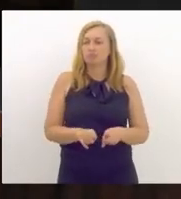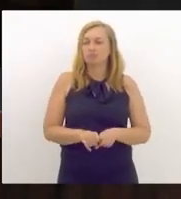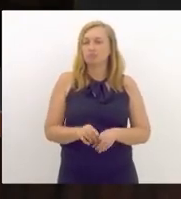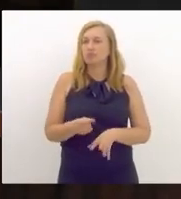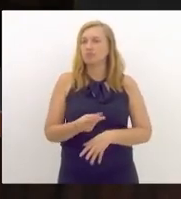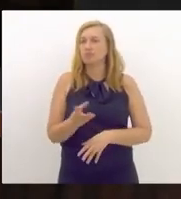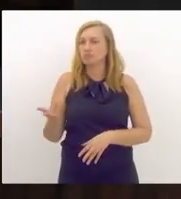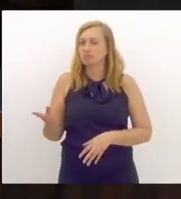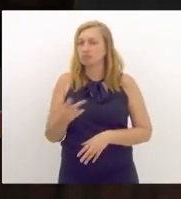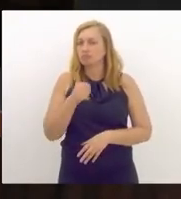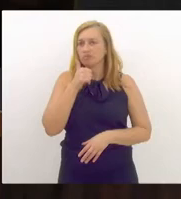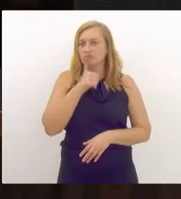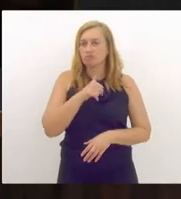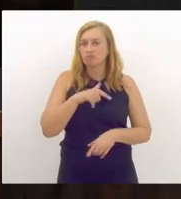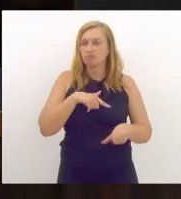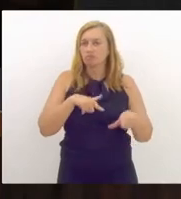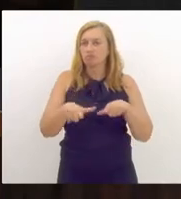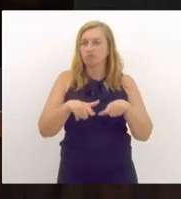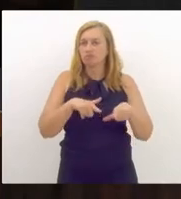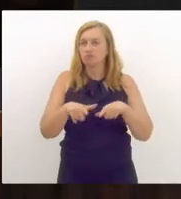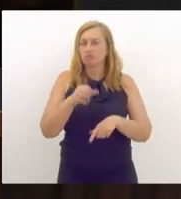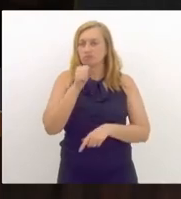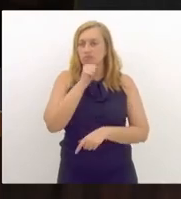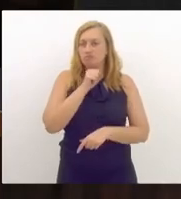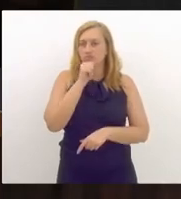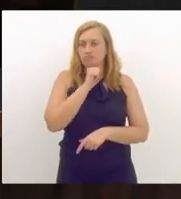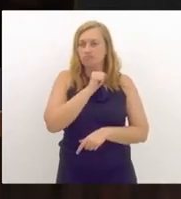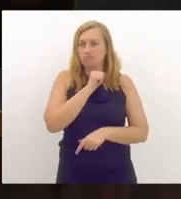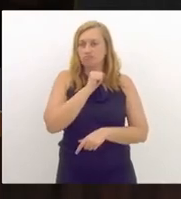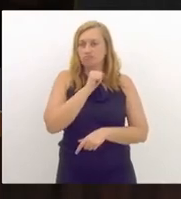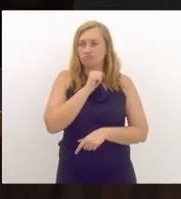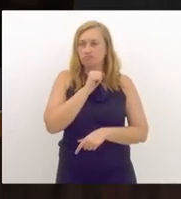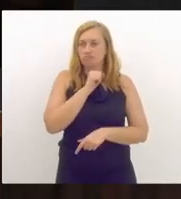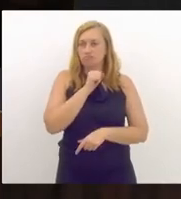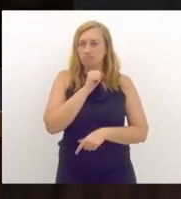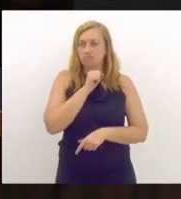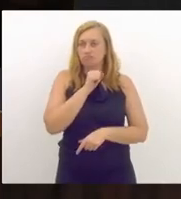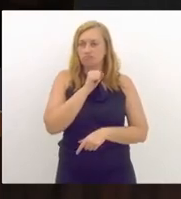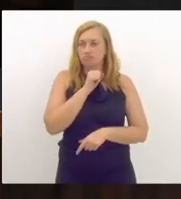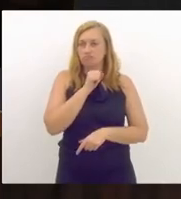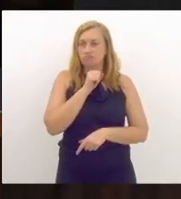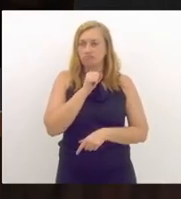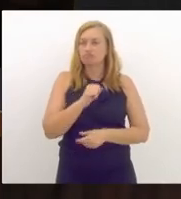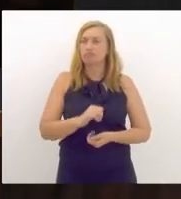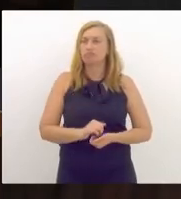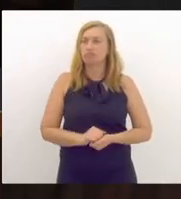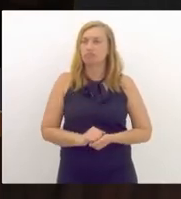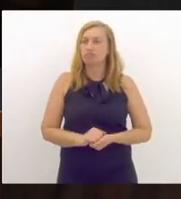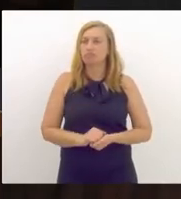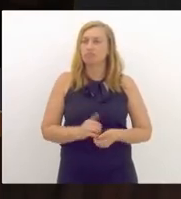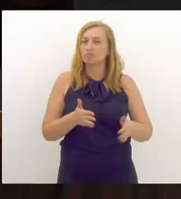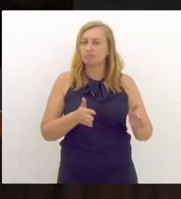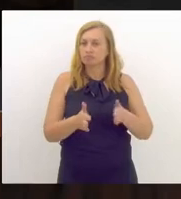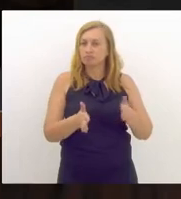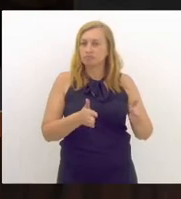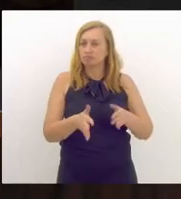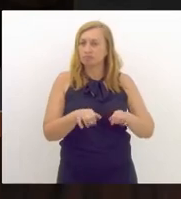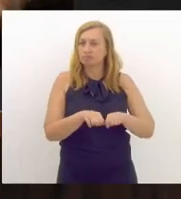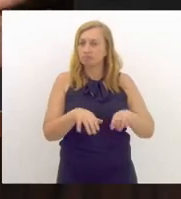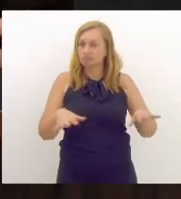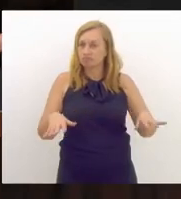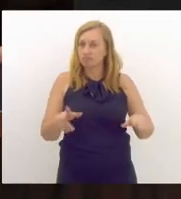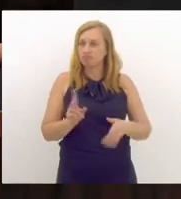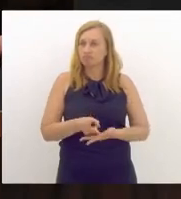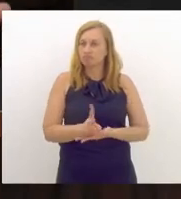quantas trabalhadoras idosas são e foram resgatadas nesse período pandêmico